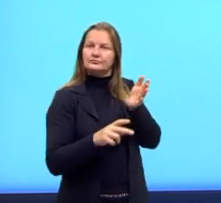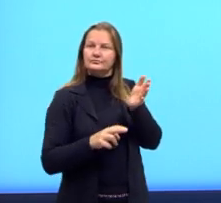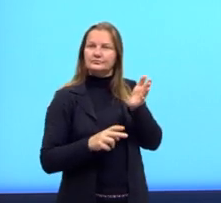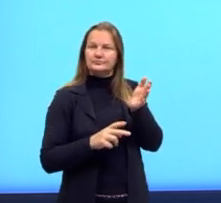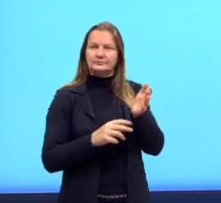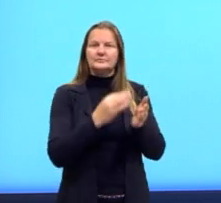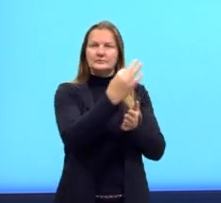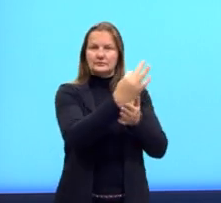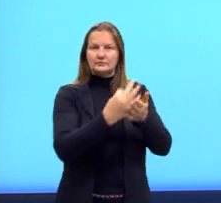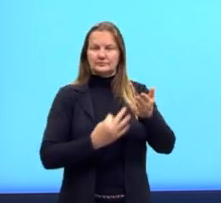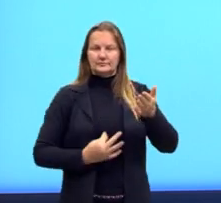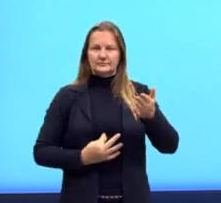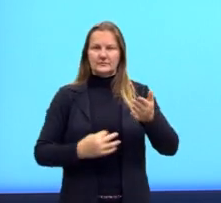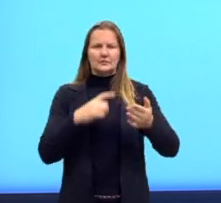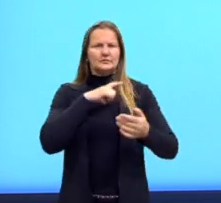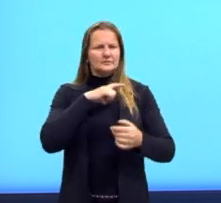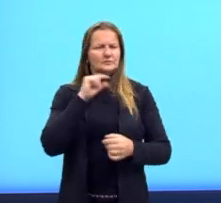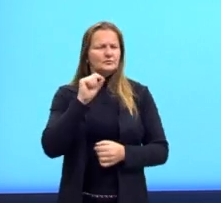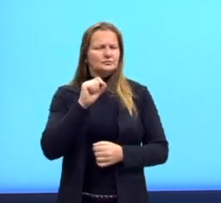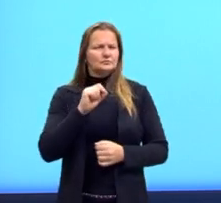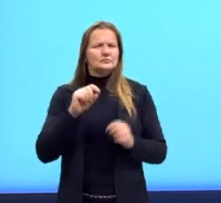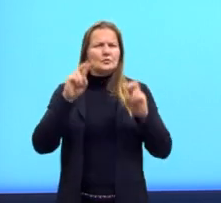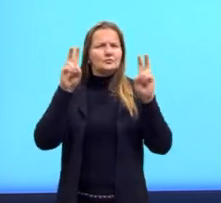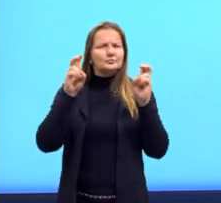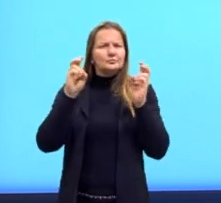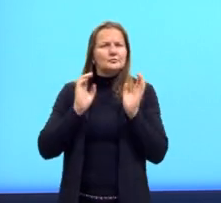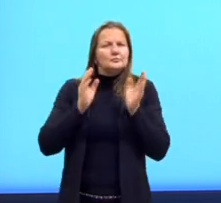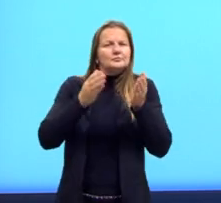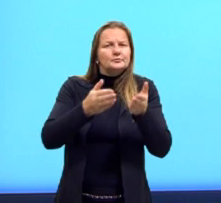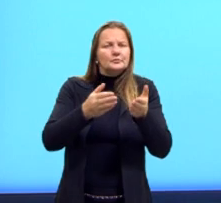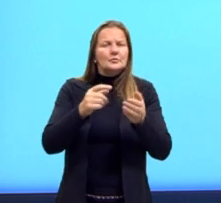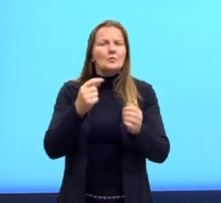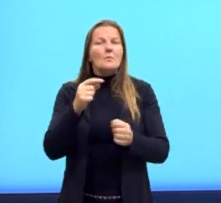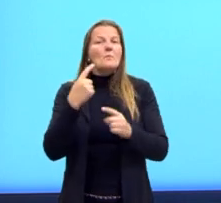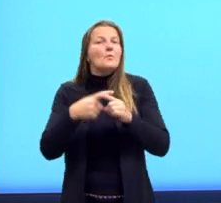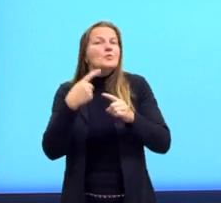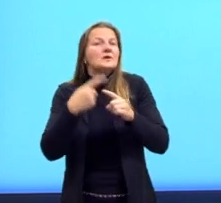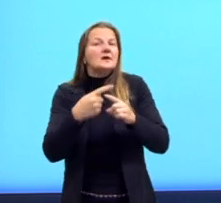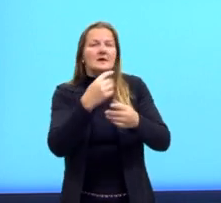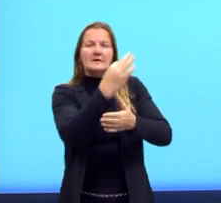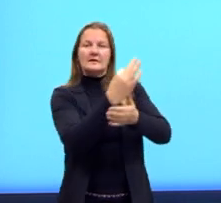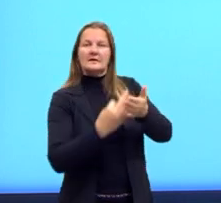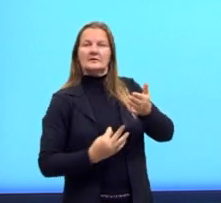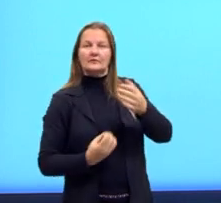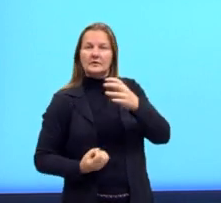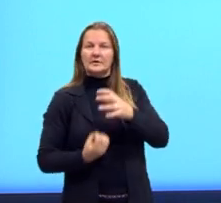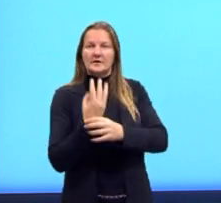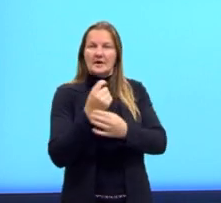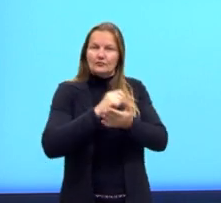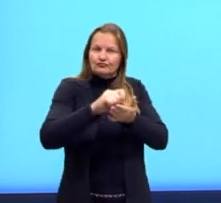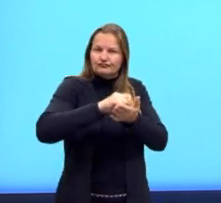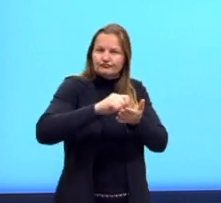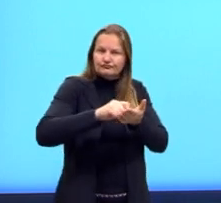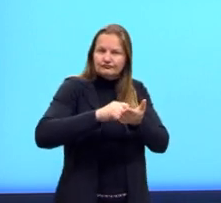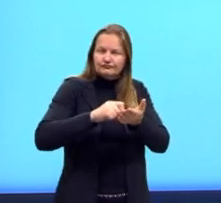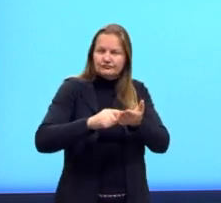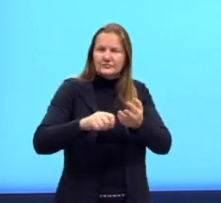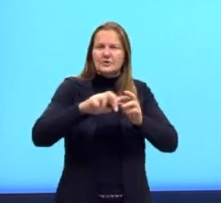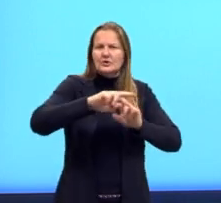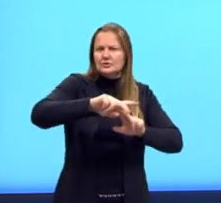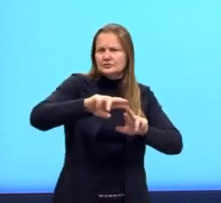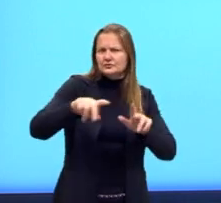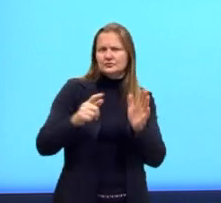aspectos tipológicos de um texto diz respeito ao propósito com qual esse texto foi escrito assim as